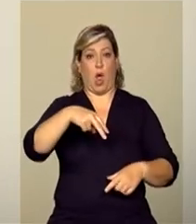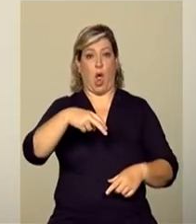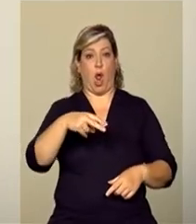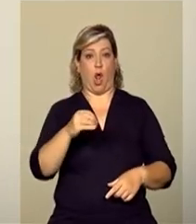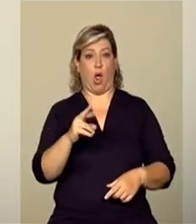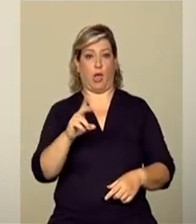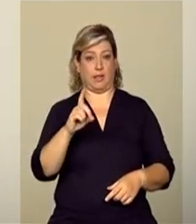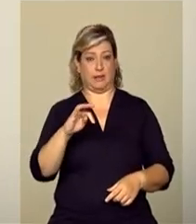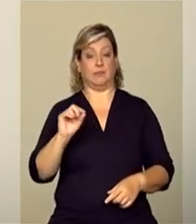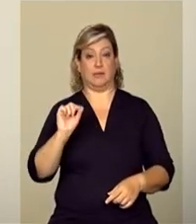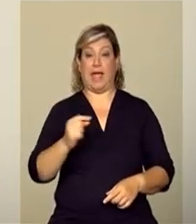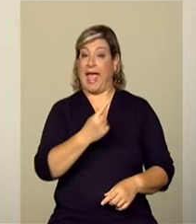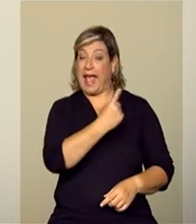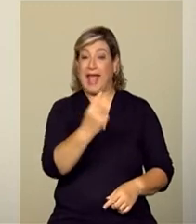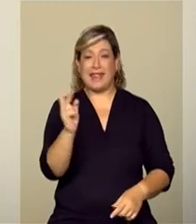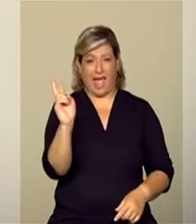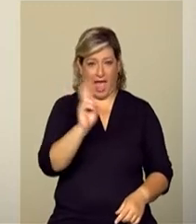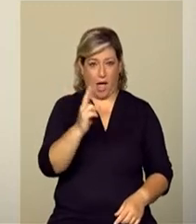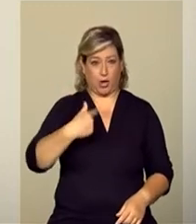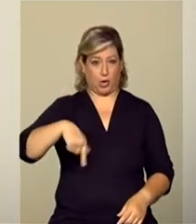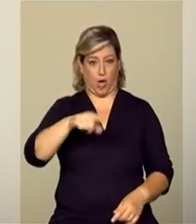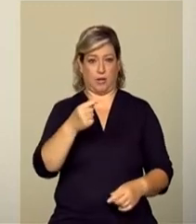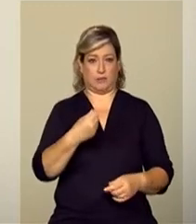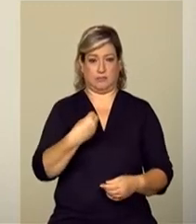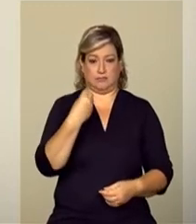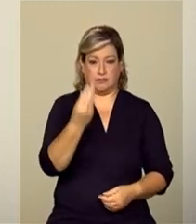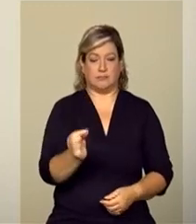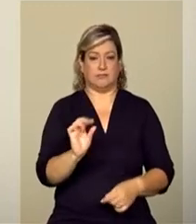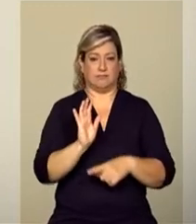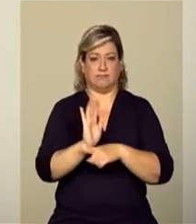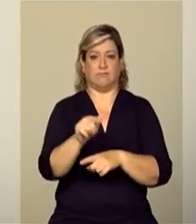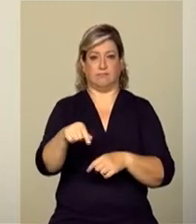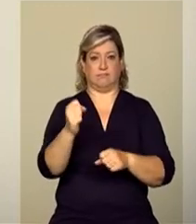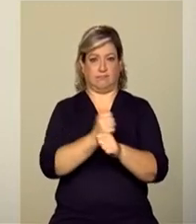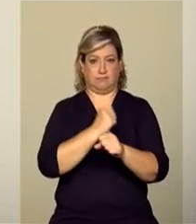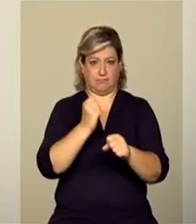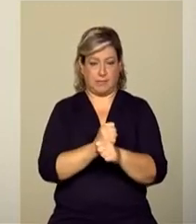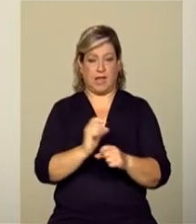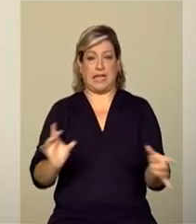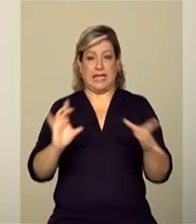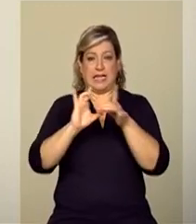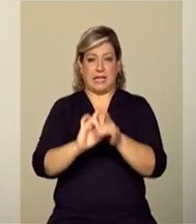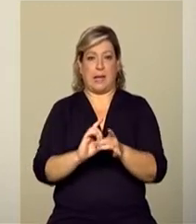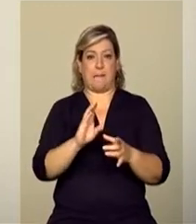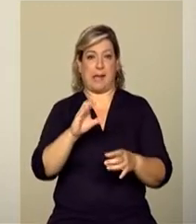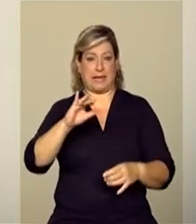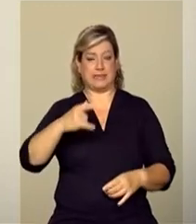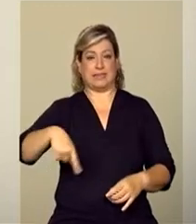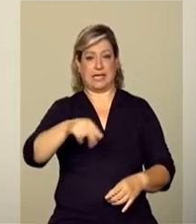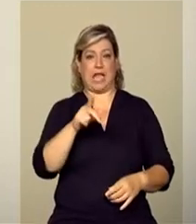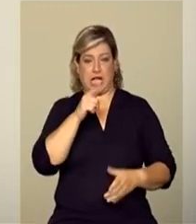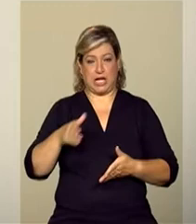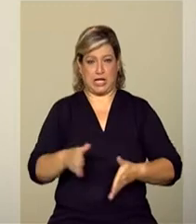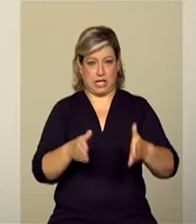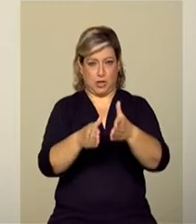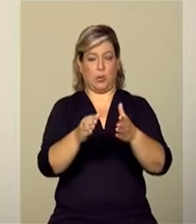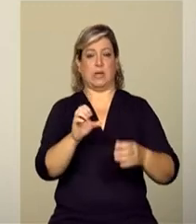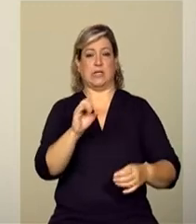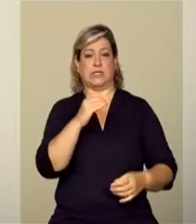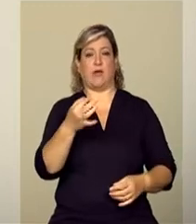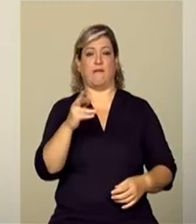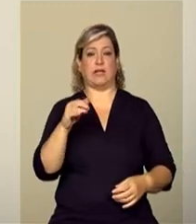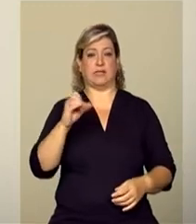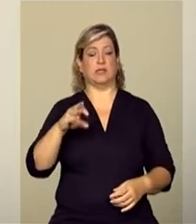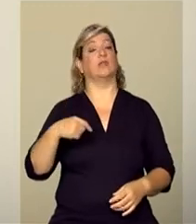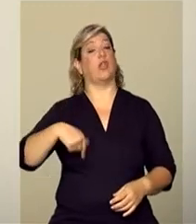para cada real que investimos na integração da Bacia do Rio São Francisco nós temos mais dois reais